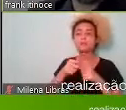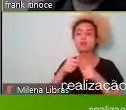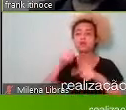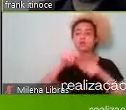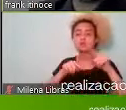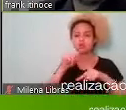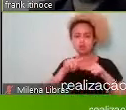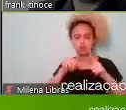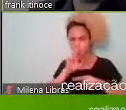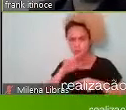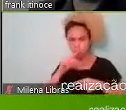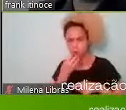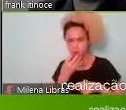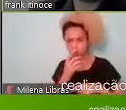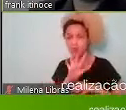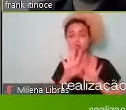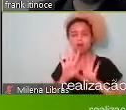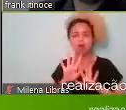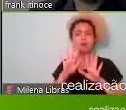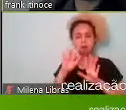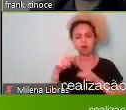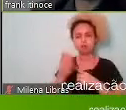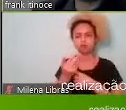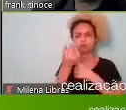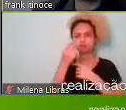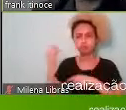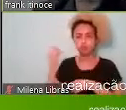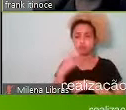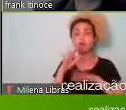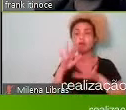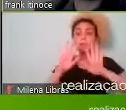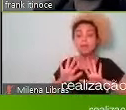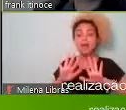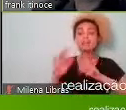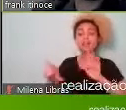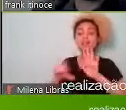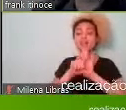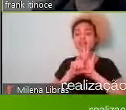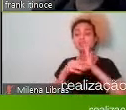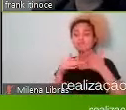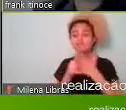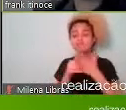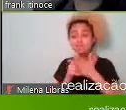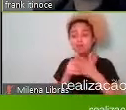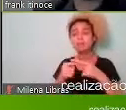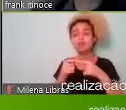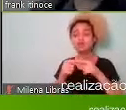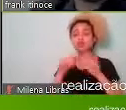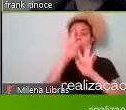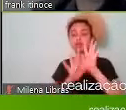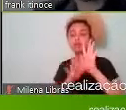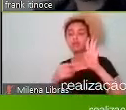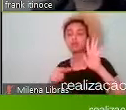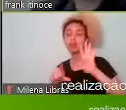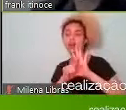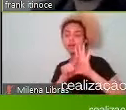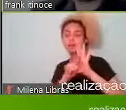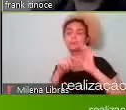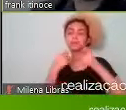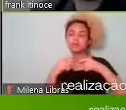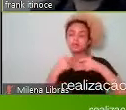produto era tecnologicamente mais avançado, mas a lei impedia, porque no texto da lei estava escrito que tinha que